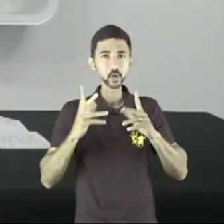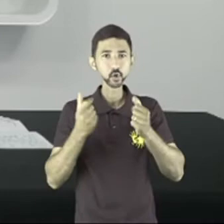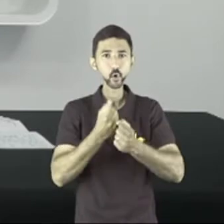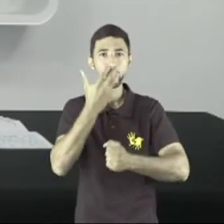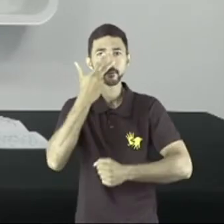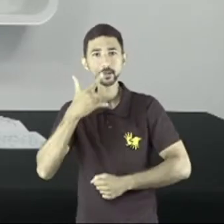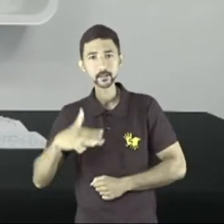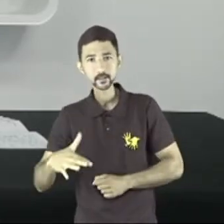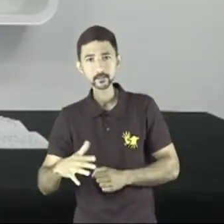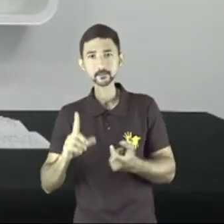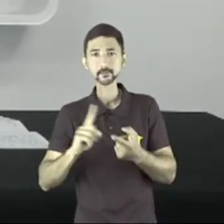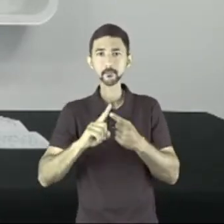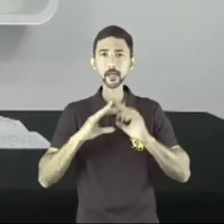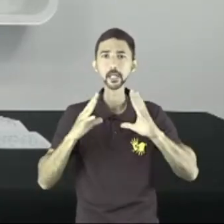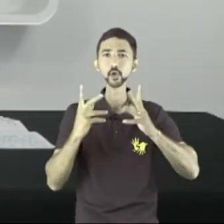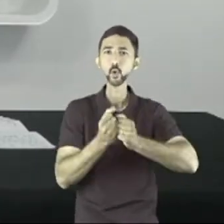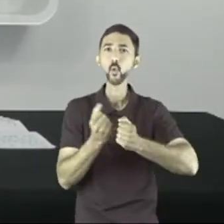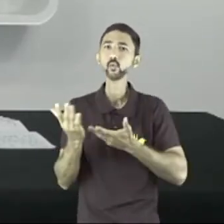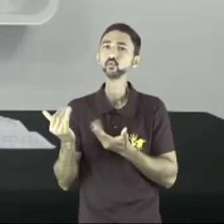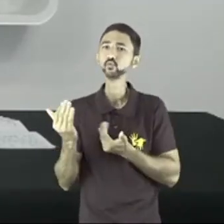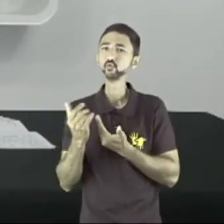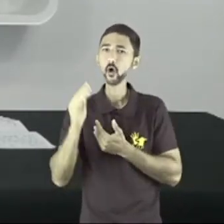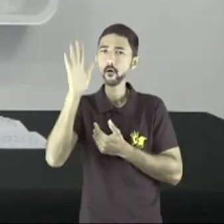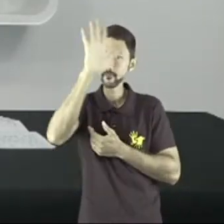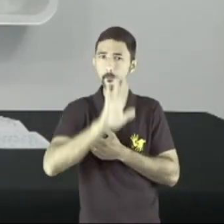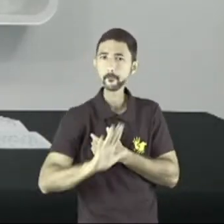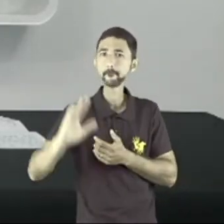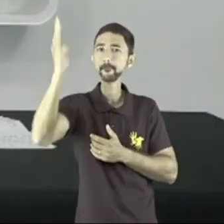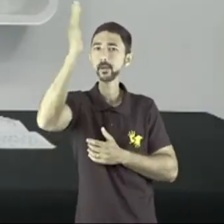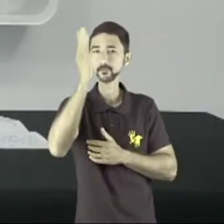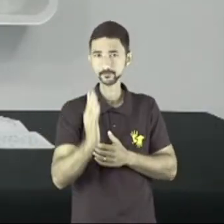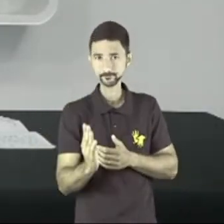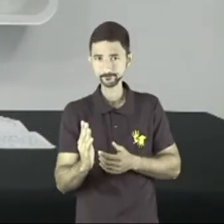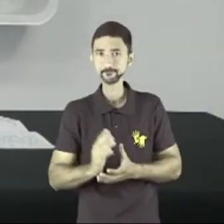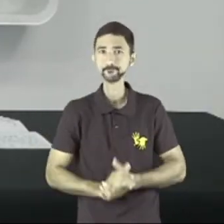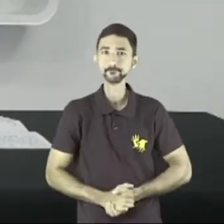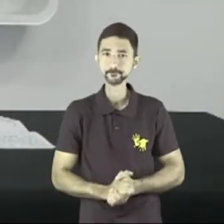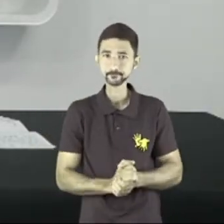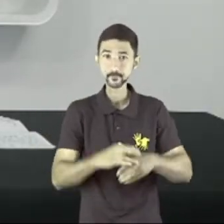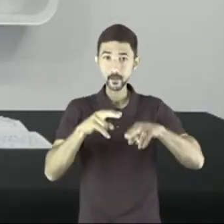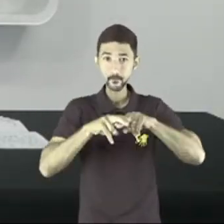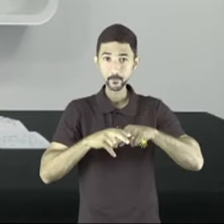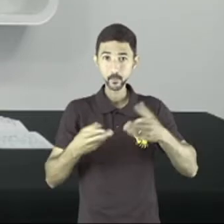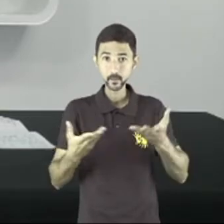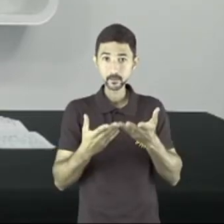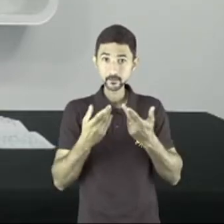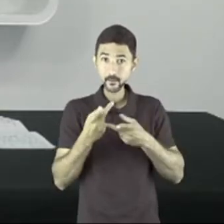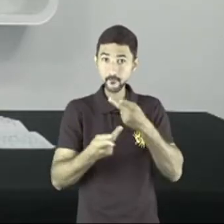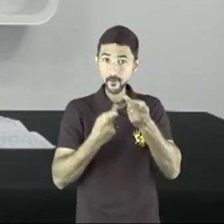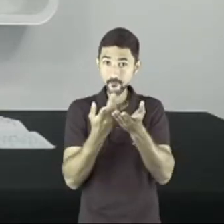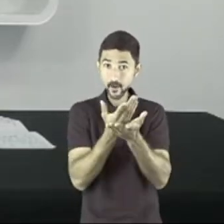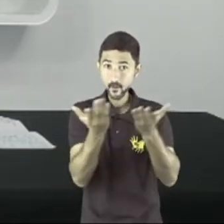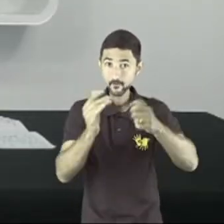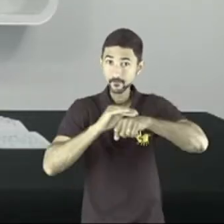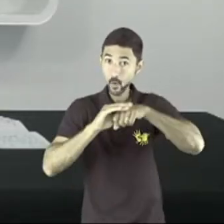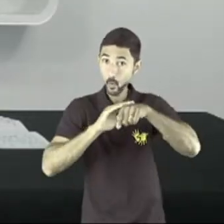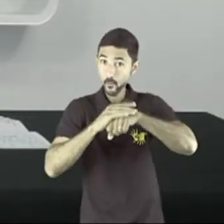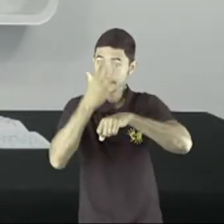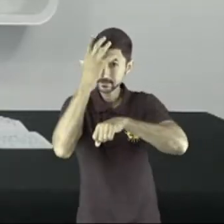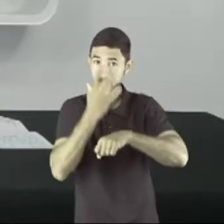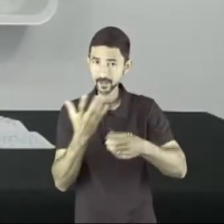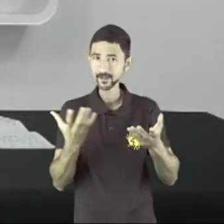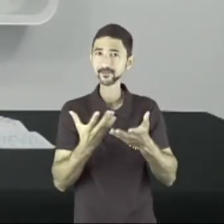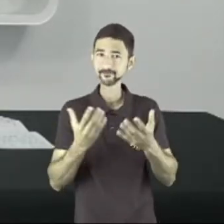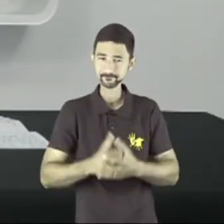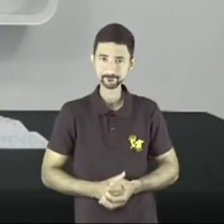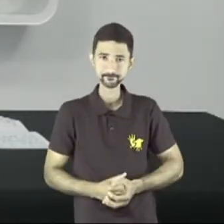as crianças e todos os adolescentes do Brasil inteiro. E é por isso que eu quero conversar muito sério com vocês